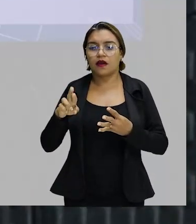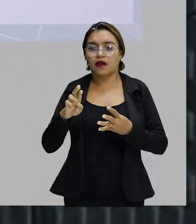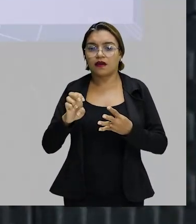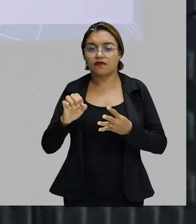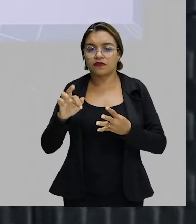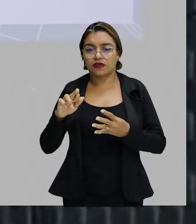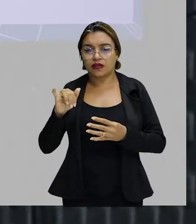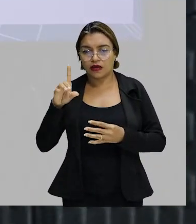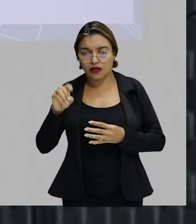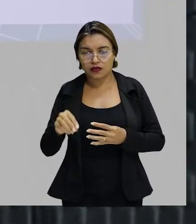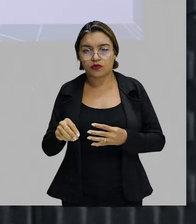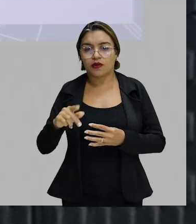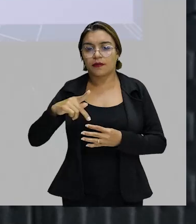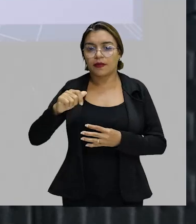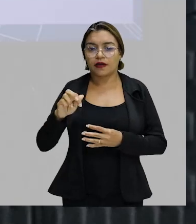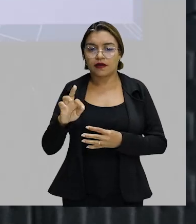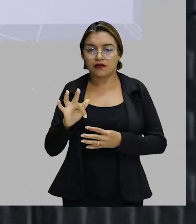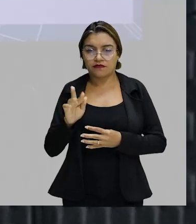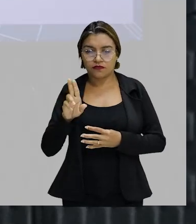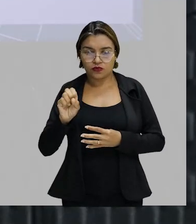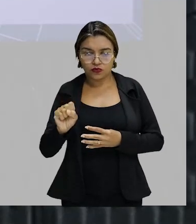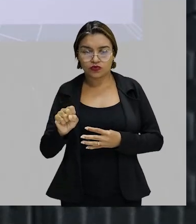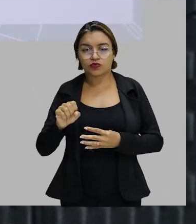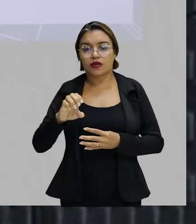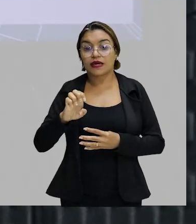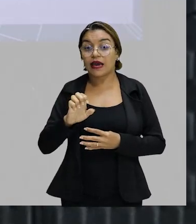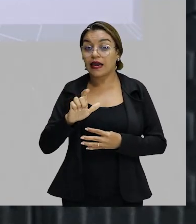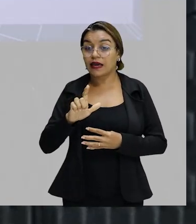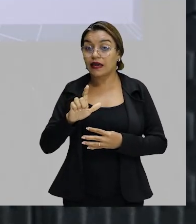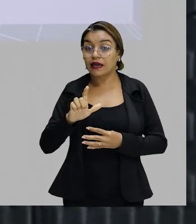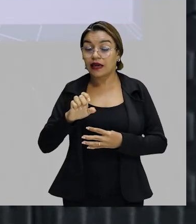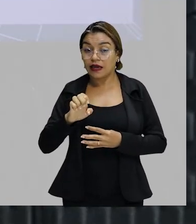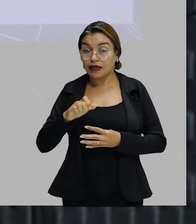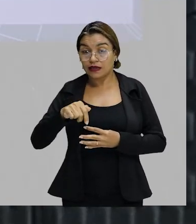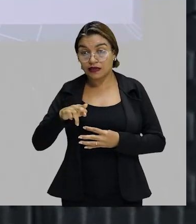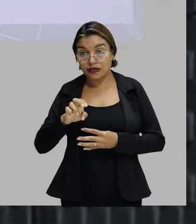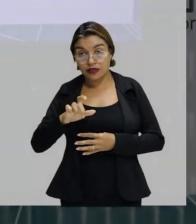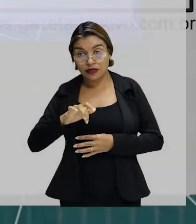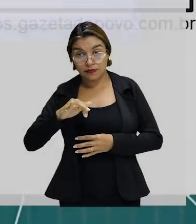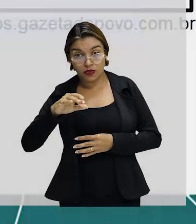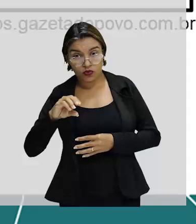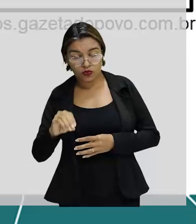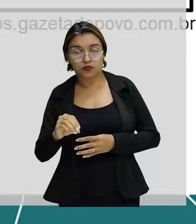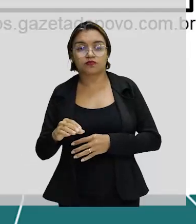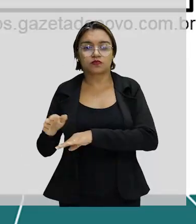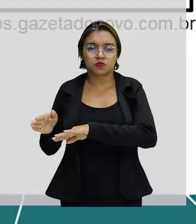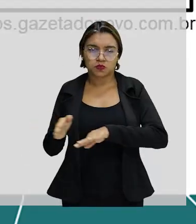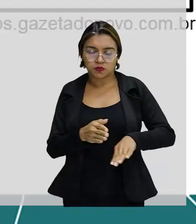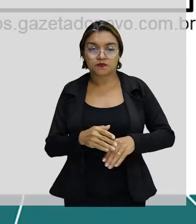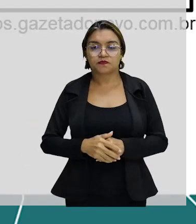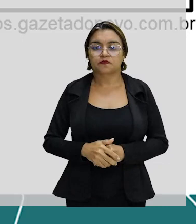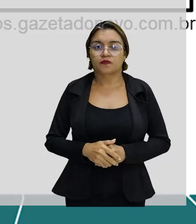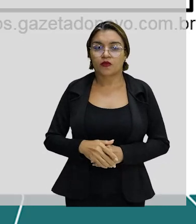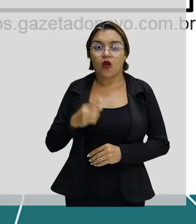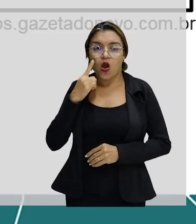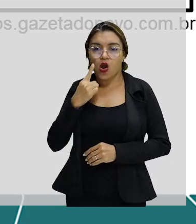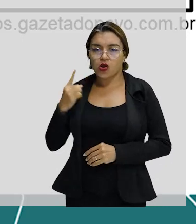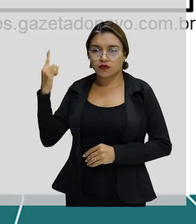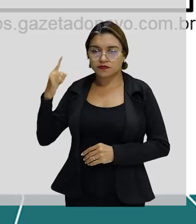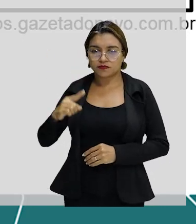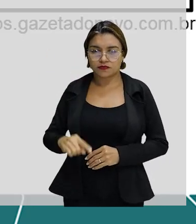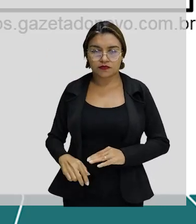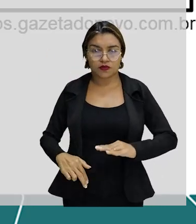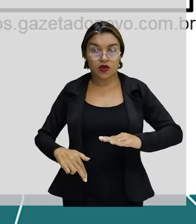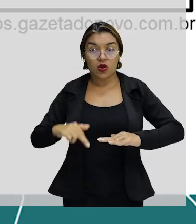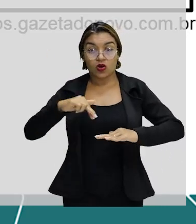o para fuso o equilíbrio vou falar um por um para vocês o salto de frente grupo